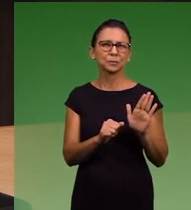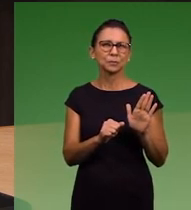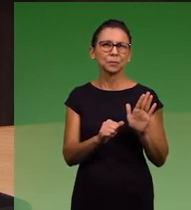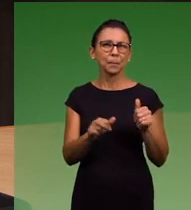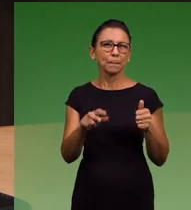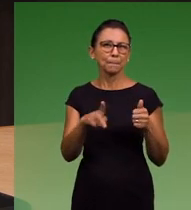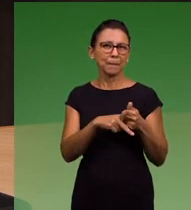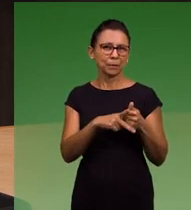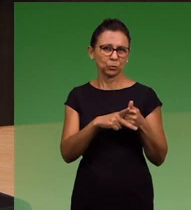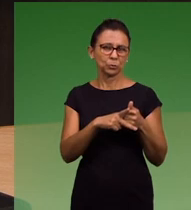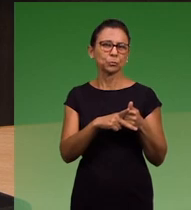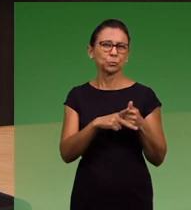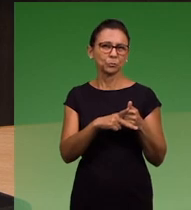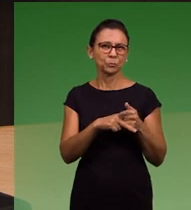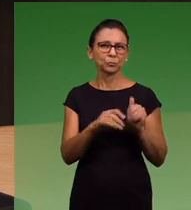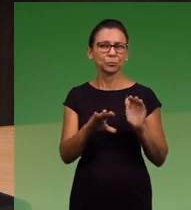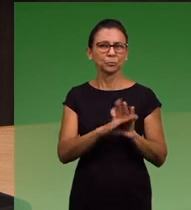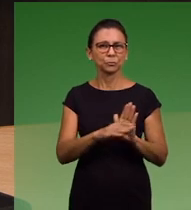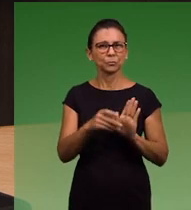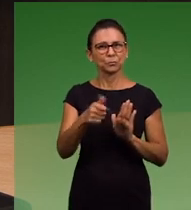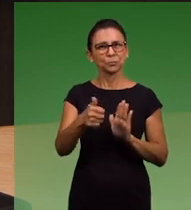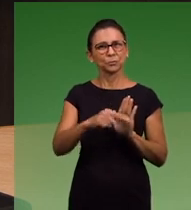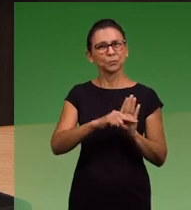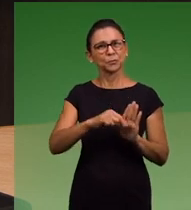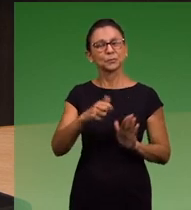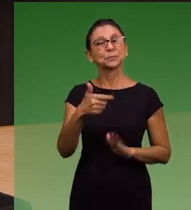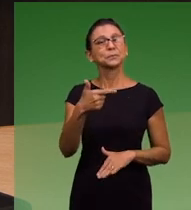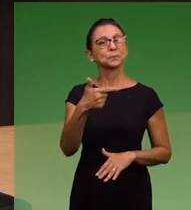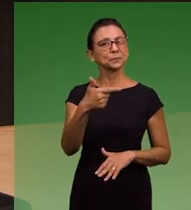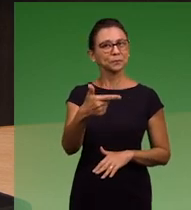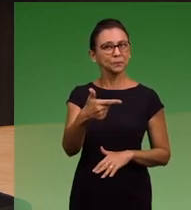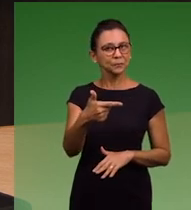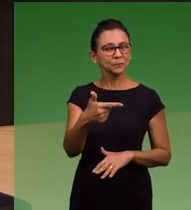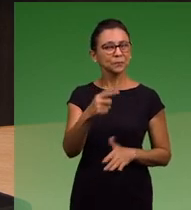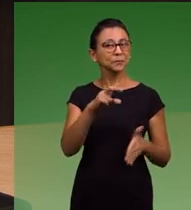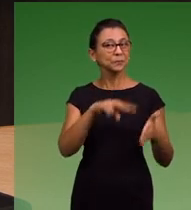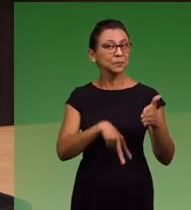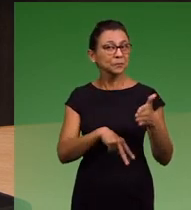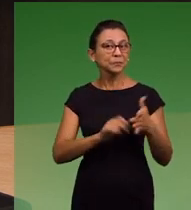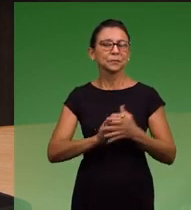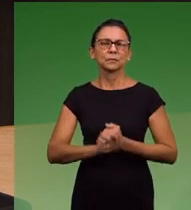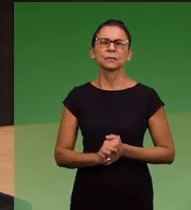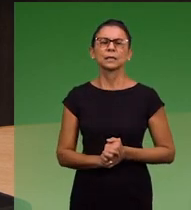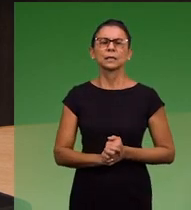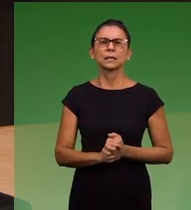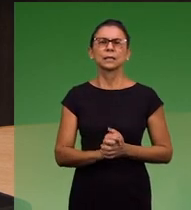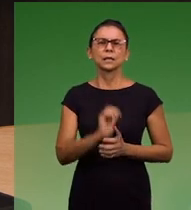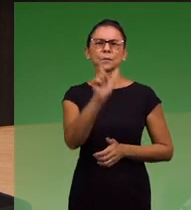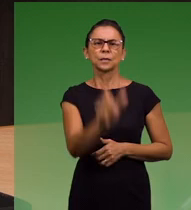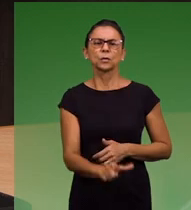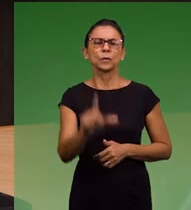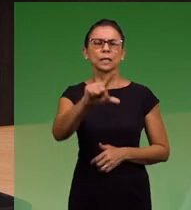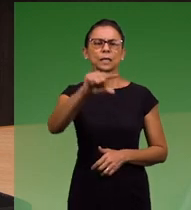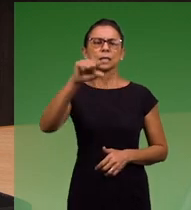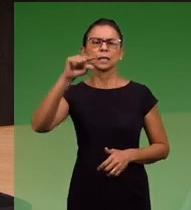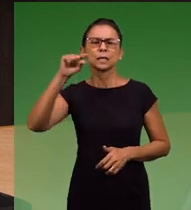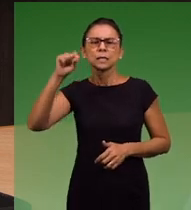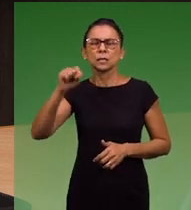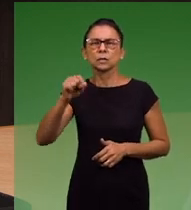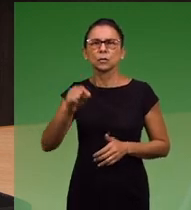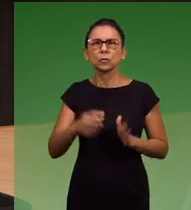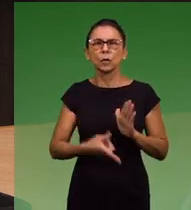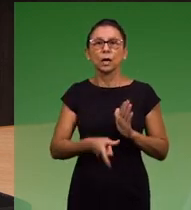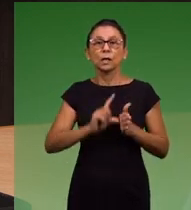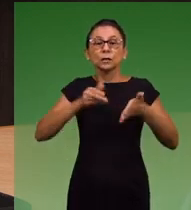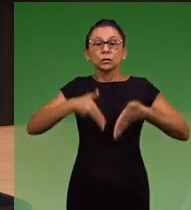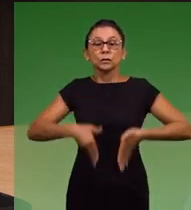apóstolo Pedro, no capítulo 1, verso 2, que diz assim: eleitos segundo a